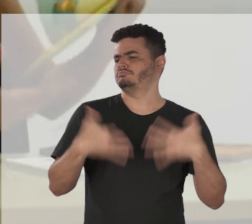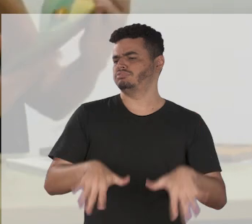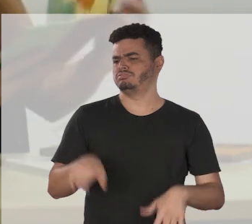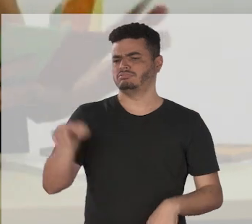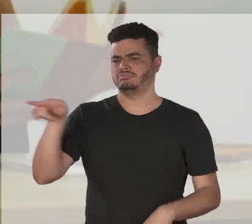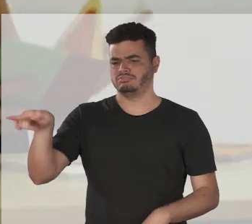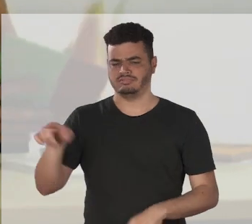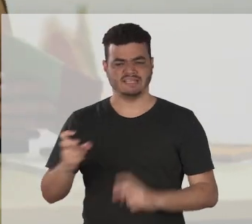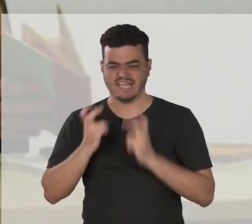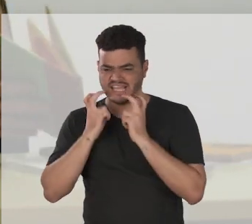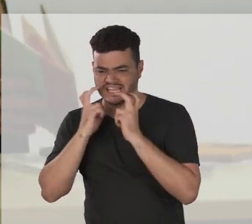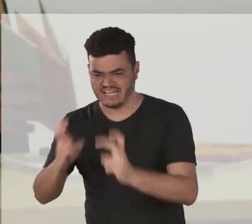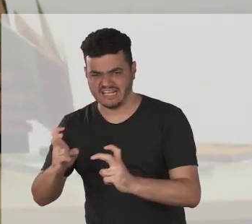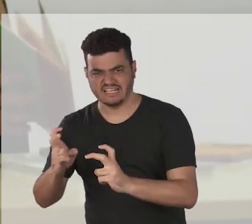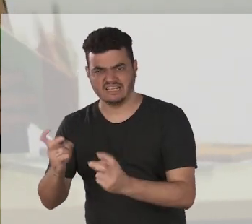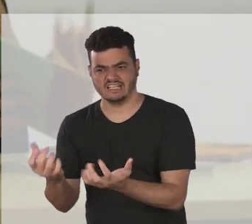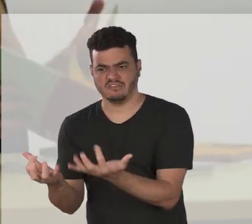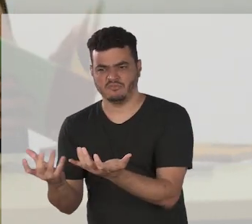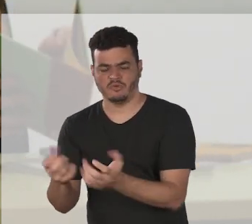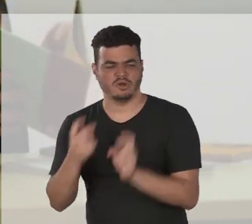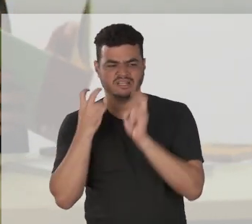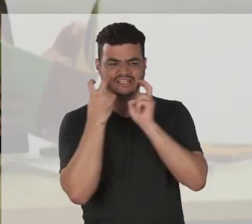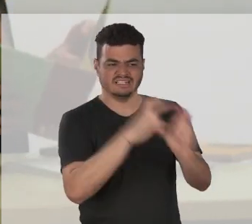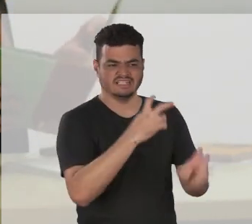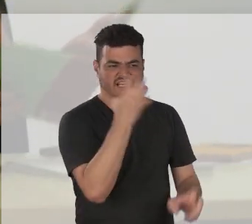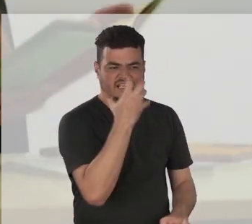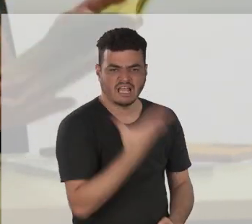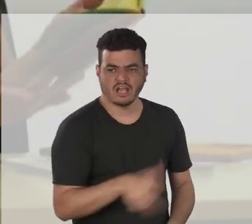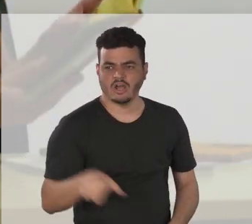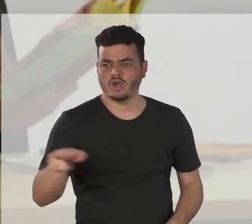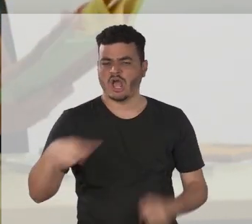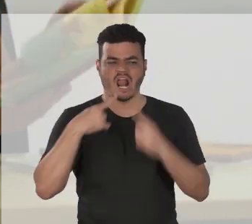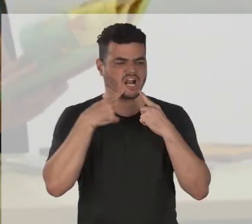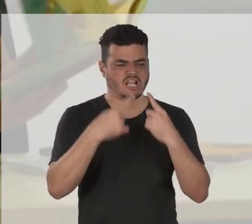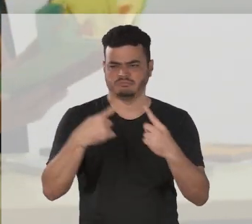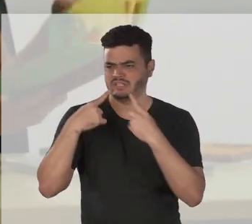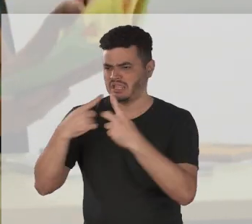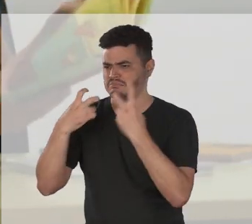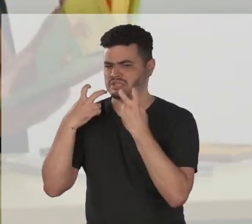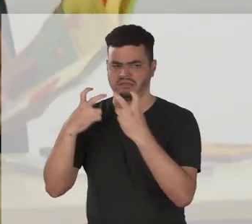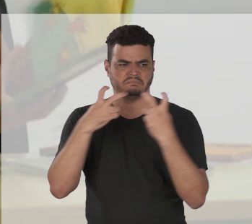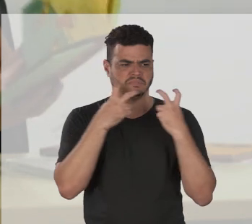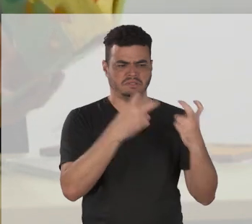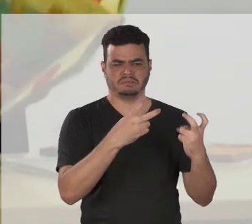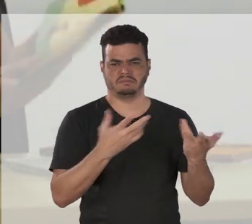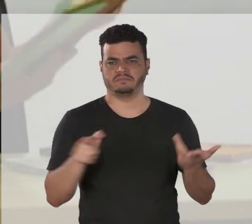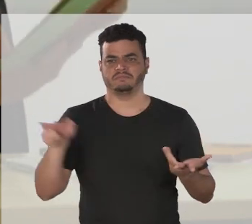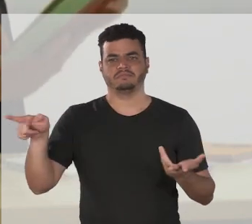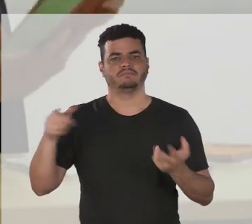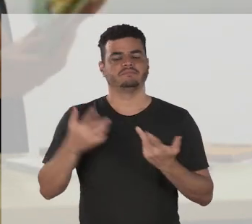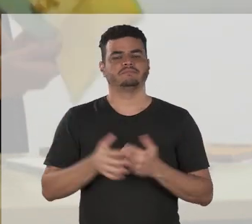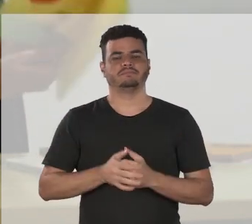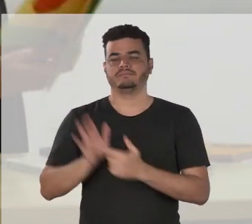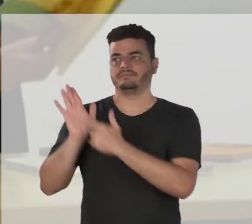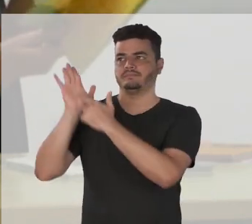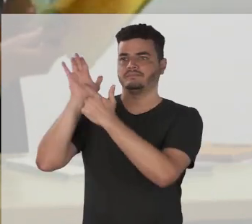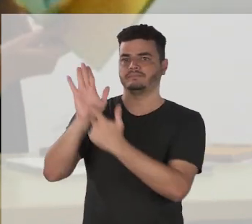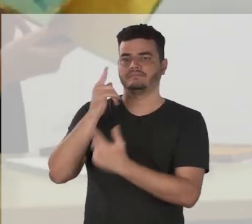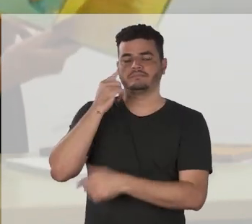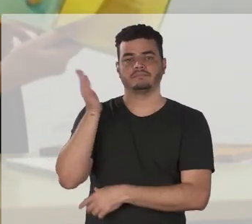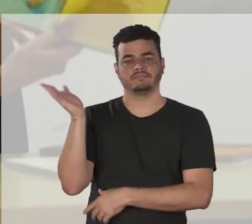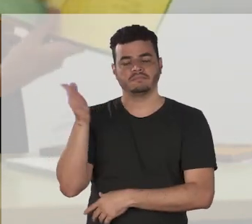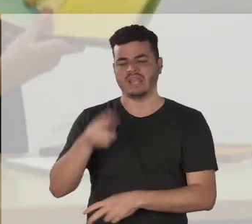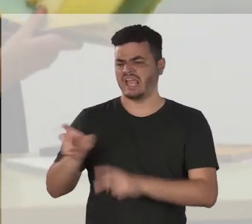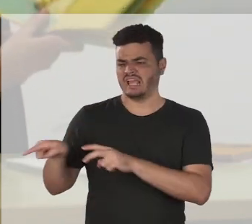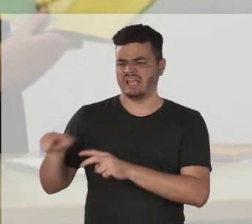bastante. Grita, né, com o forno, grita o cachorro. E grita tanto, só um minutinho que eu já mostro para